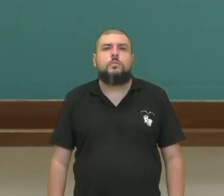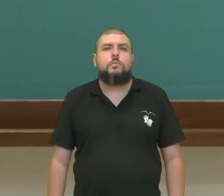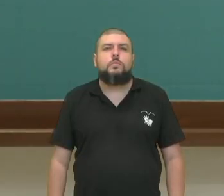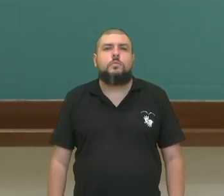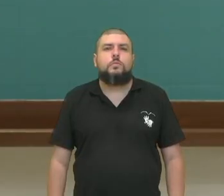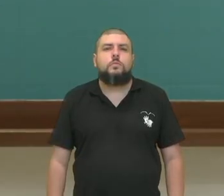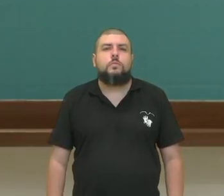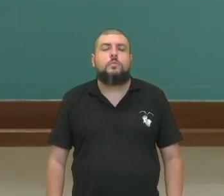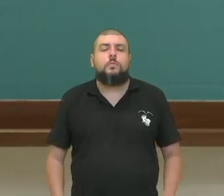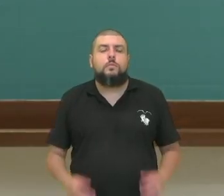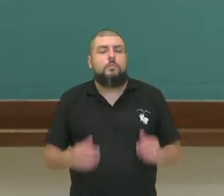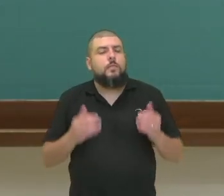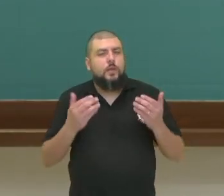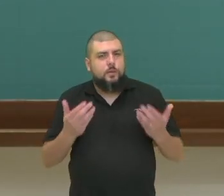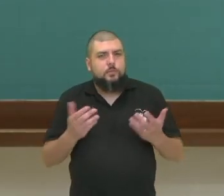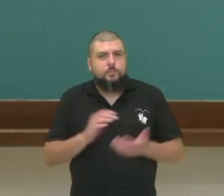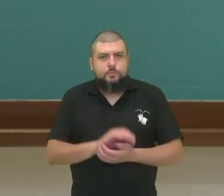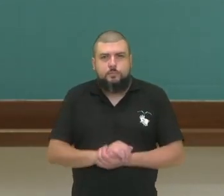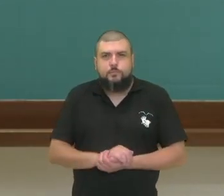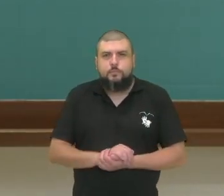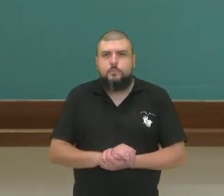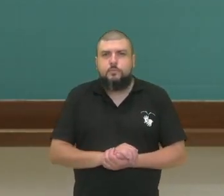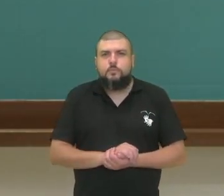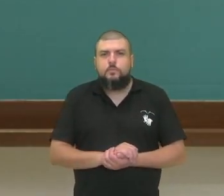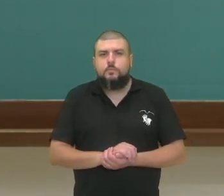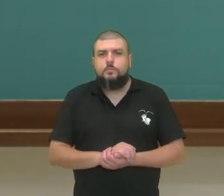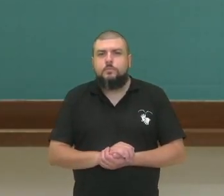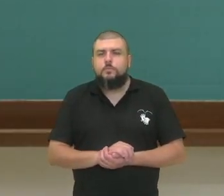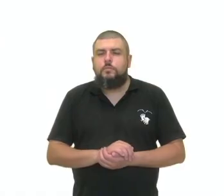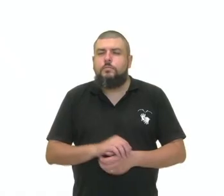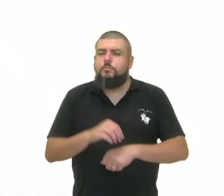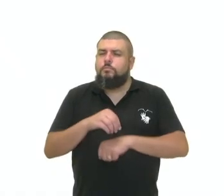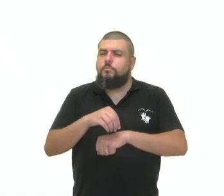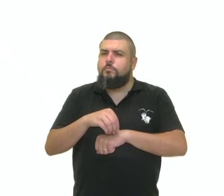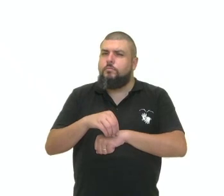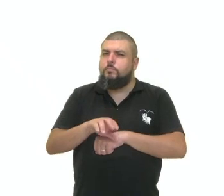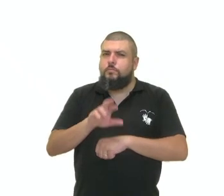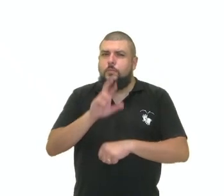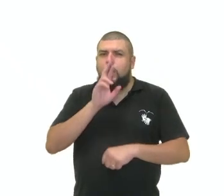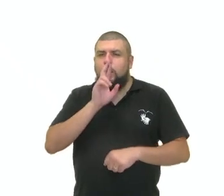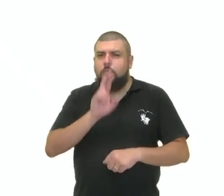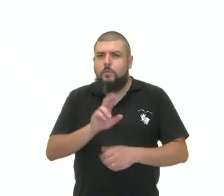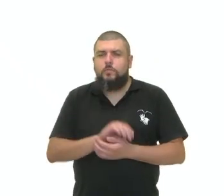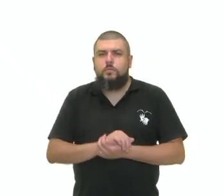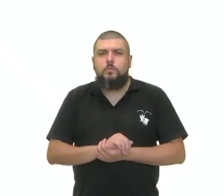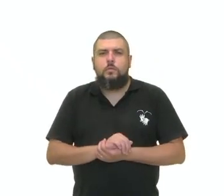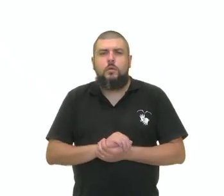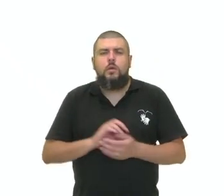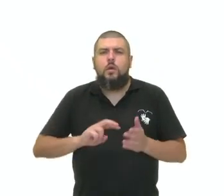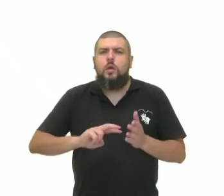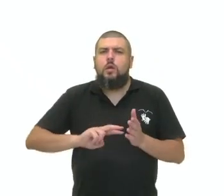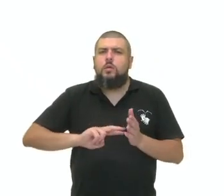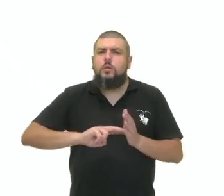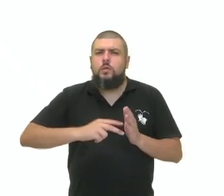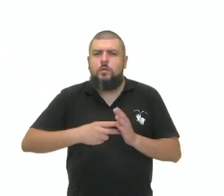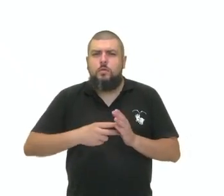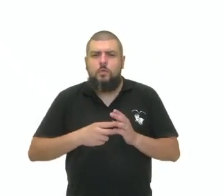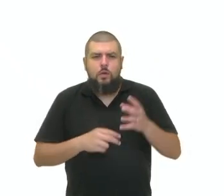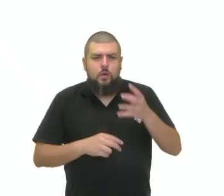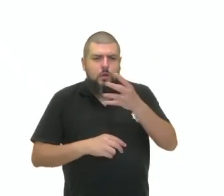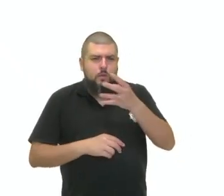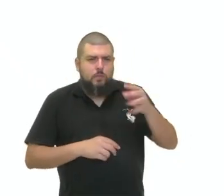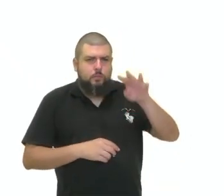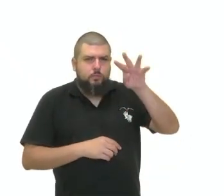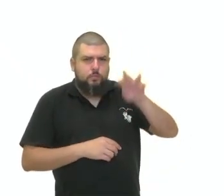Então, estudantes, respondido. Minha sugestão de resposta aqui para vocês. Lembrando que a pergunta foi em que sentido essa tabela e a fala